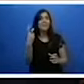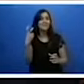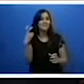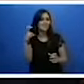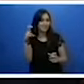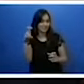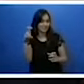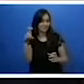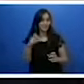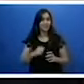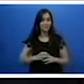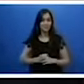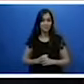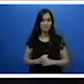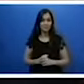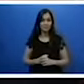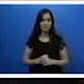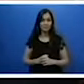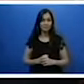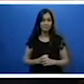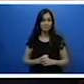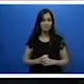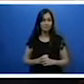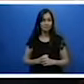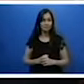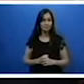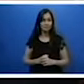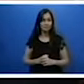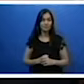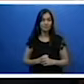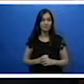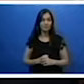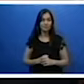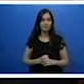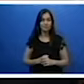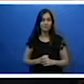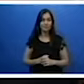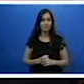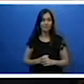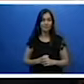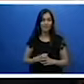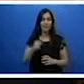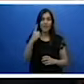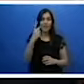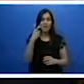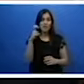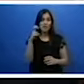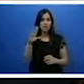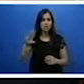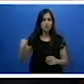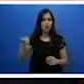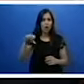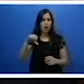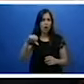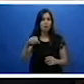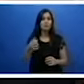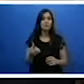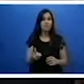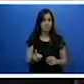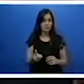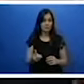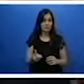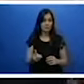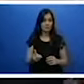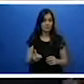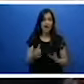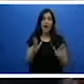colocar aqui na unidade. Agora, eu tenho 15. Para tirar 9, ainda restam 6. Agora,